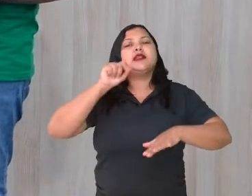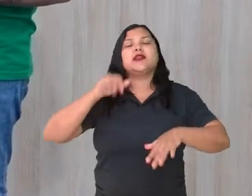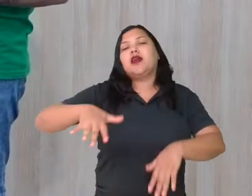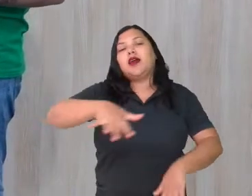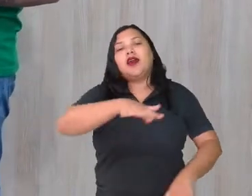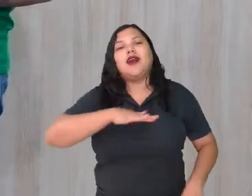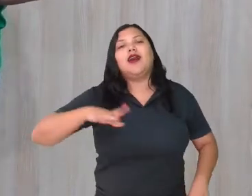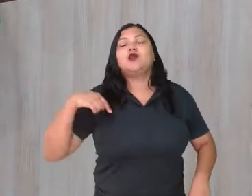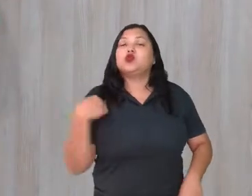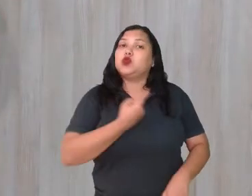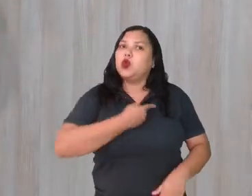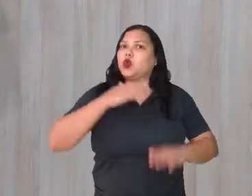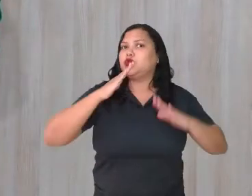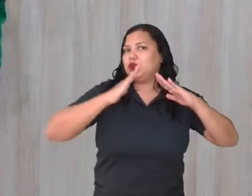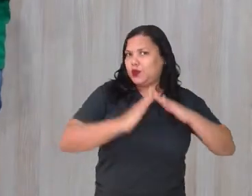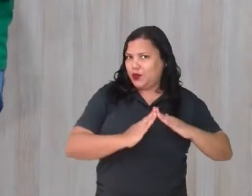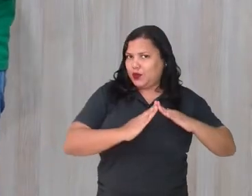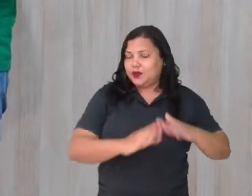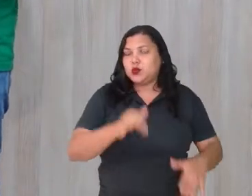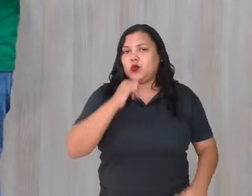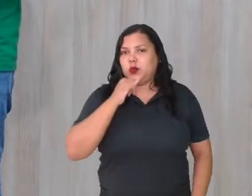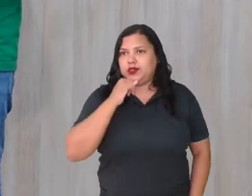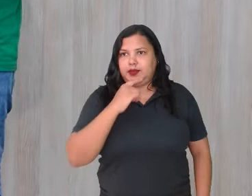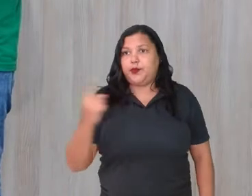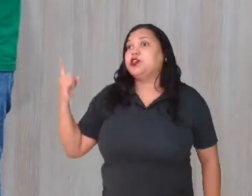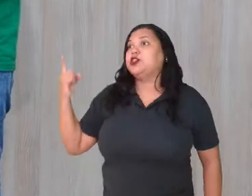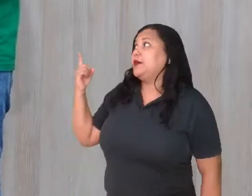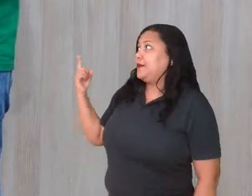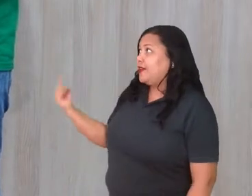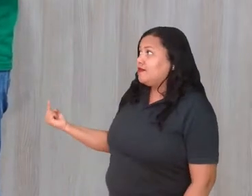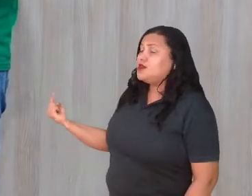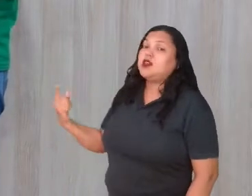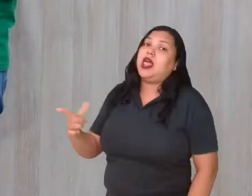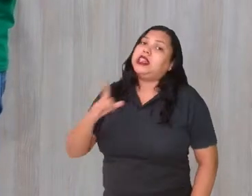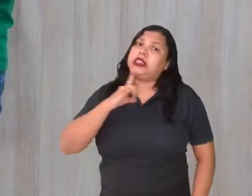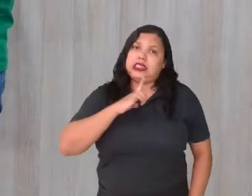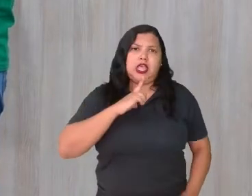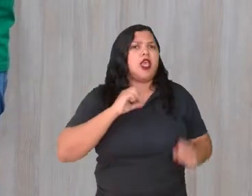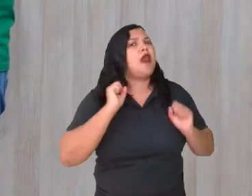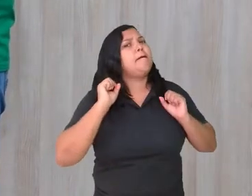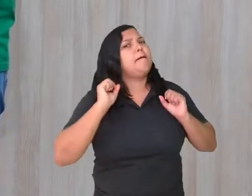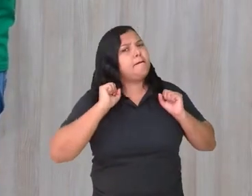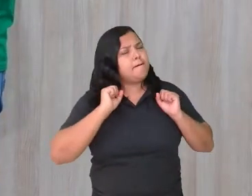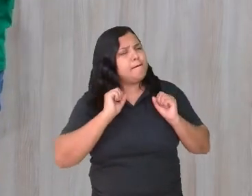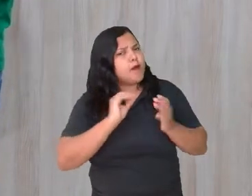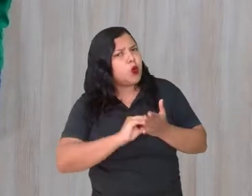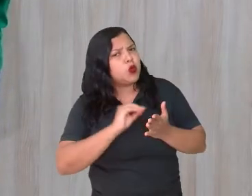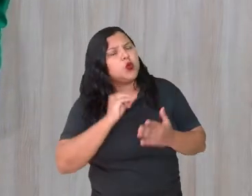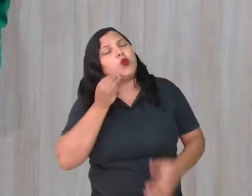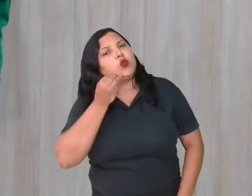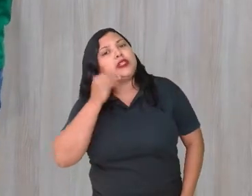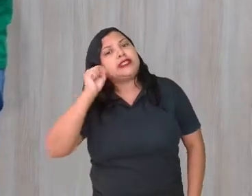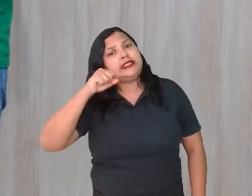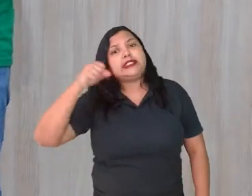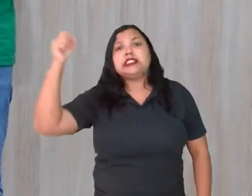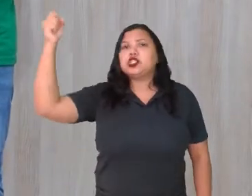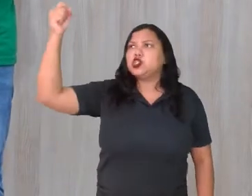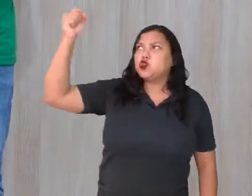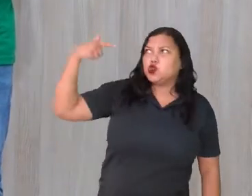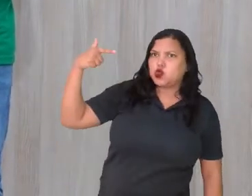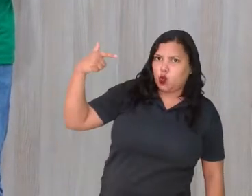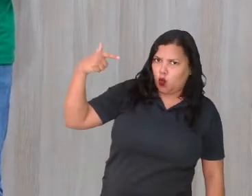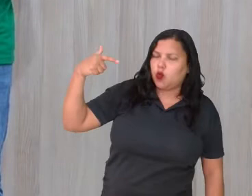Recife, a gente sabe que a previsão do tempo, existe a possibilidade, existe a chance de que amanhã seja um